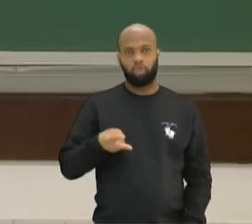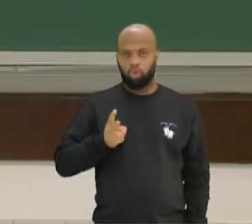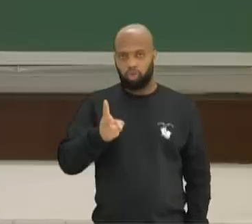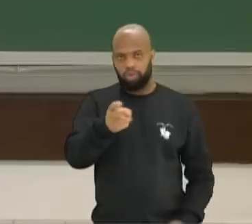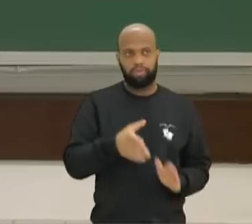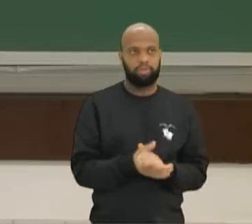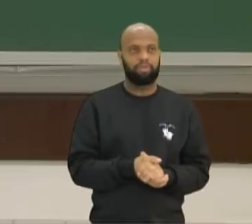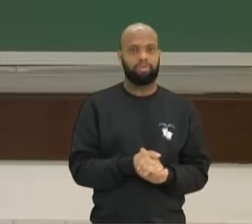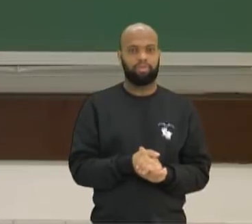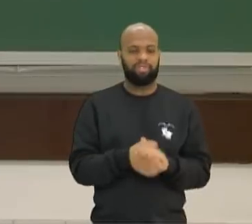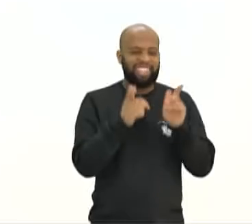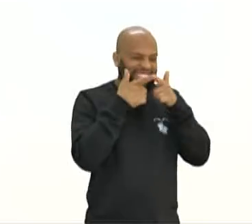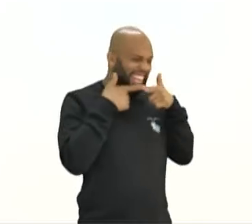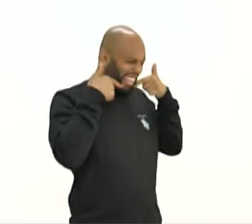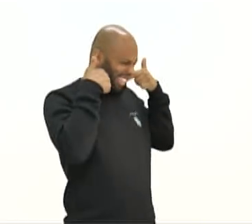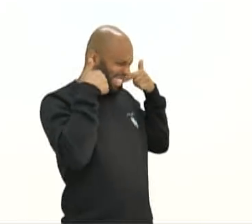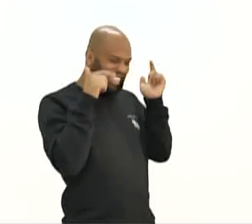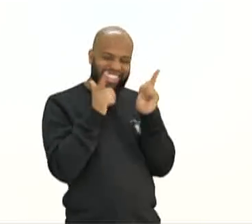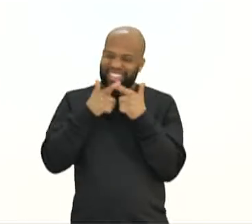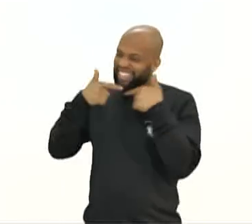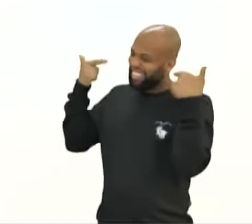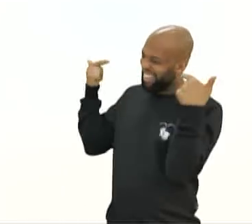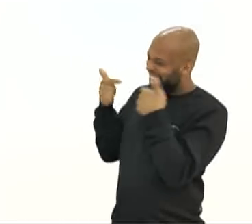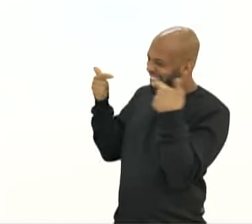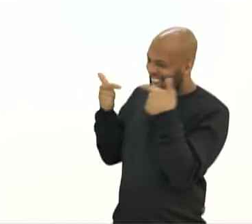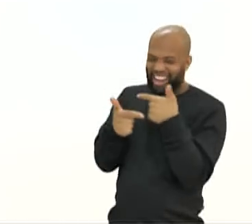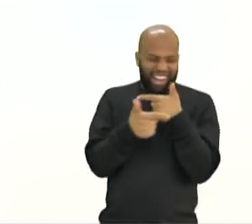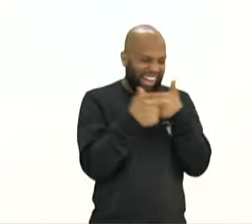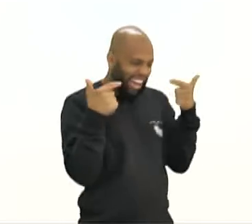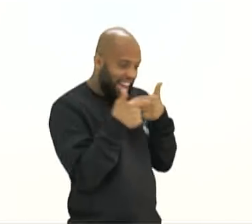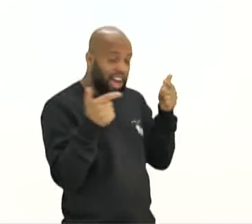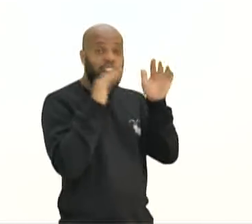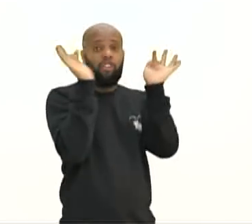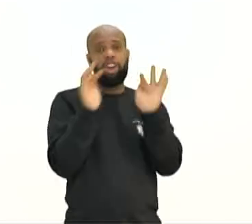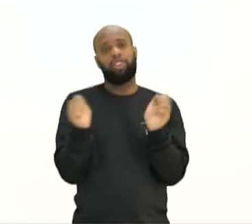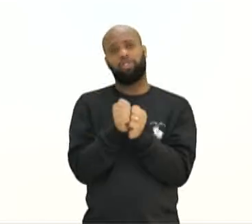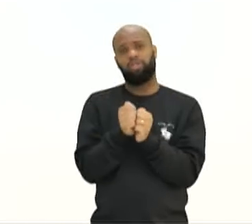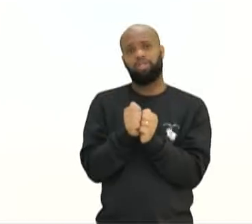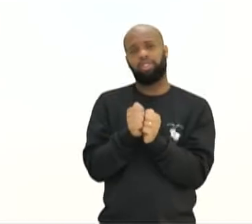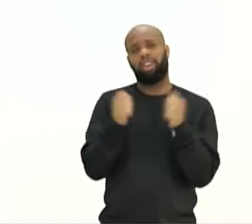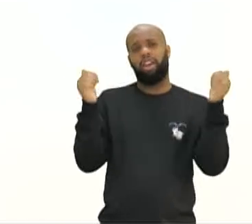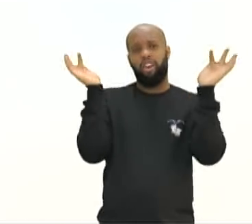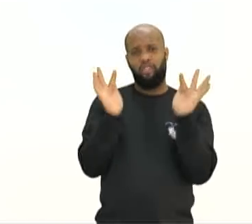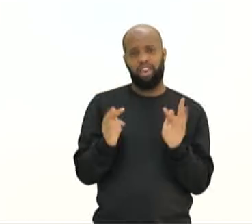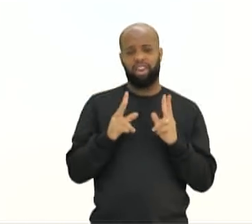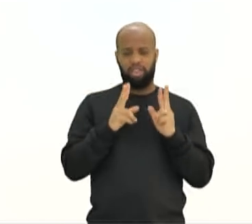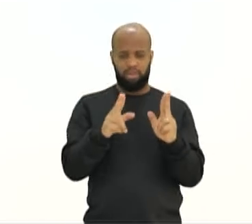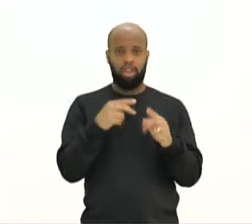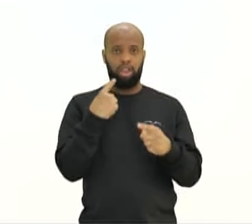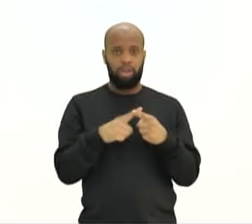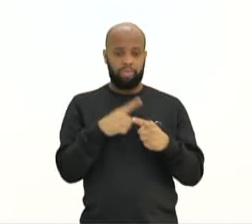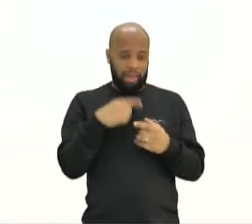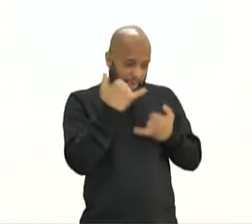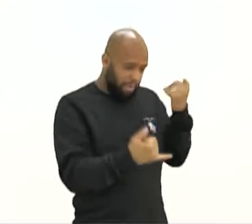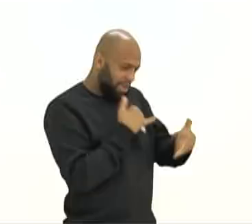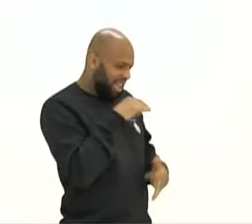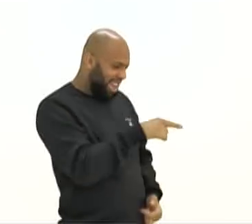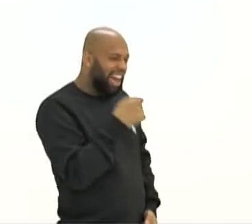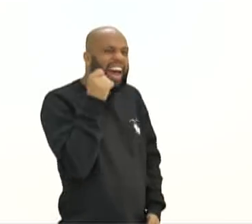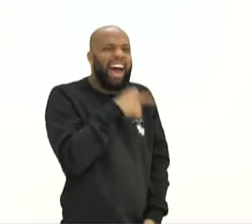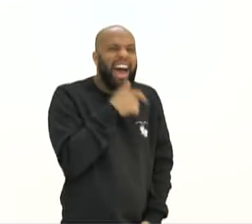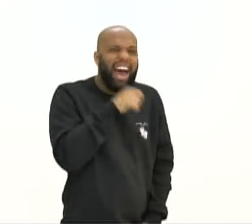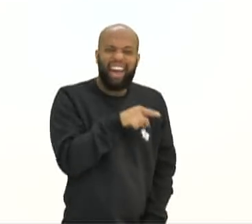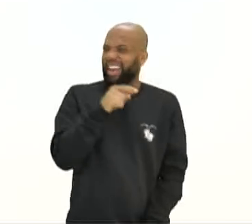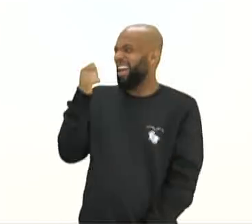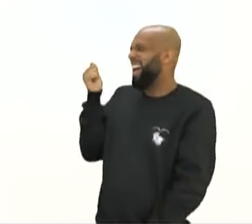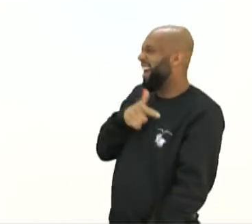Continuando, riram muito depois, felizes juntas, felizes iguais. A brincadeira de uma era a graça da outra. O